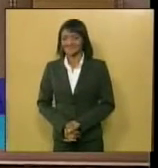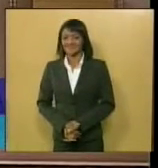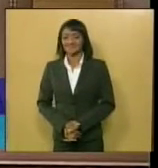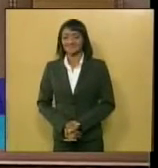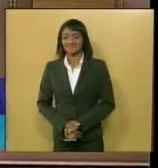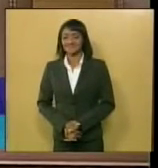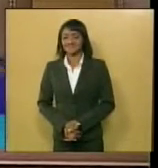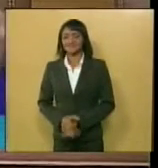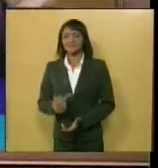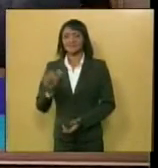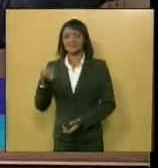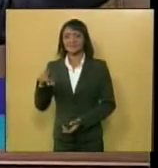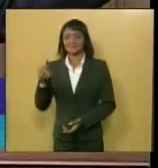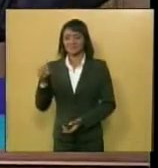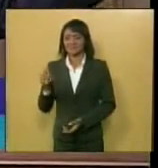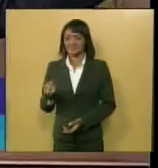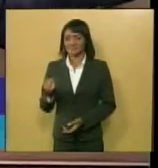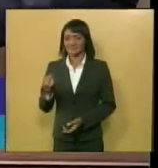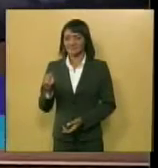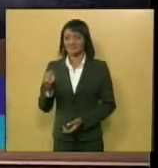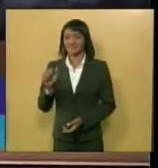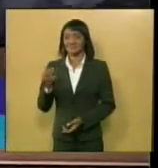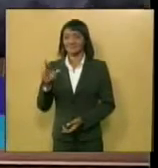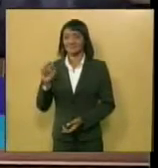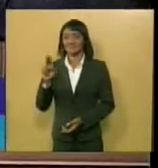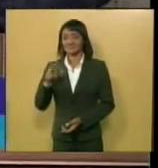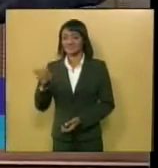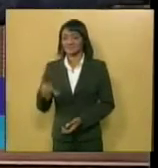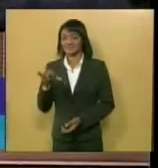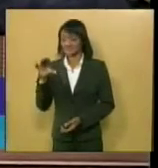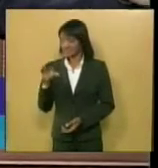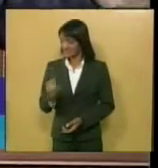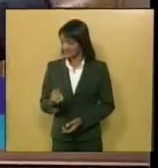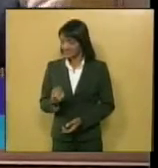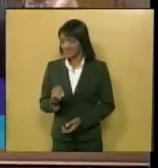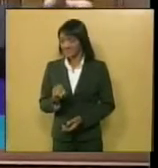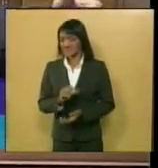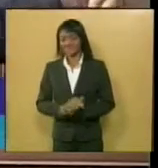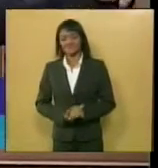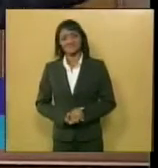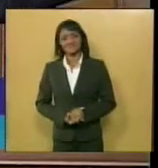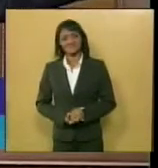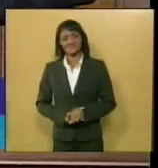Ao senhor Arnaldo Araújo, que fez questão de chamar para ele estar presente, porque ele